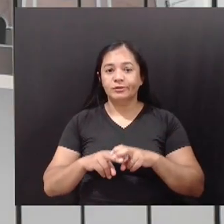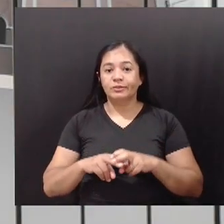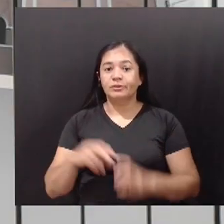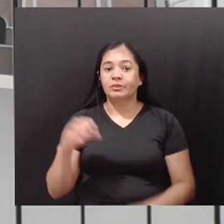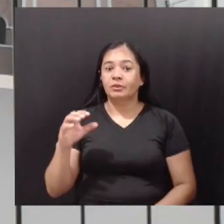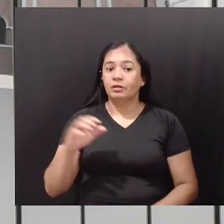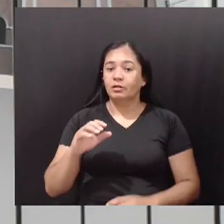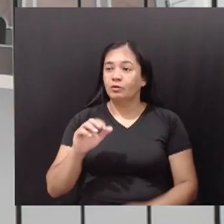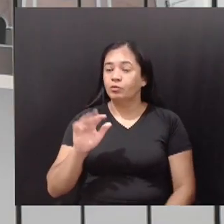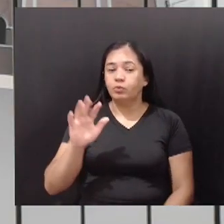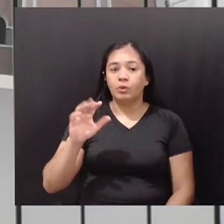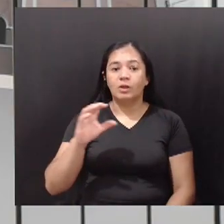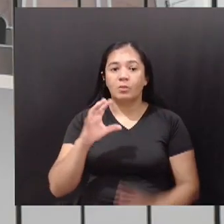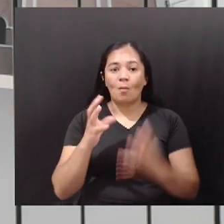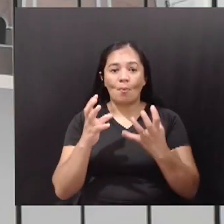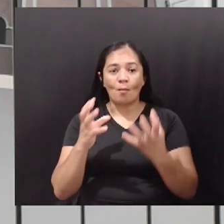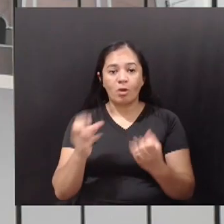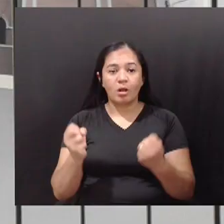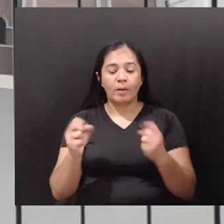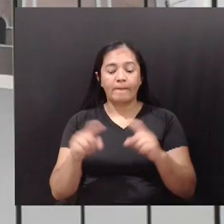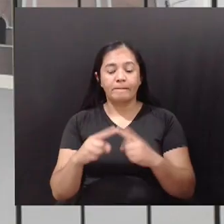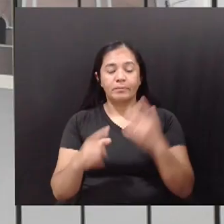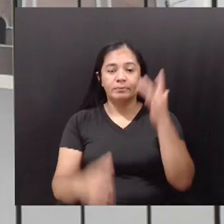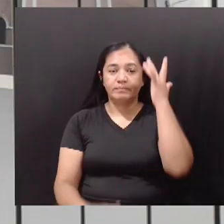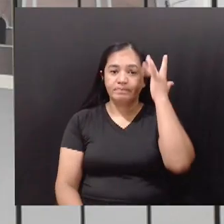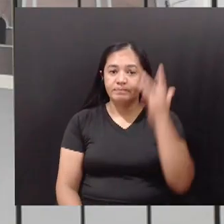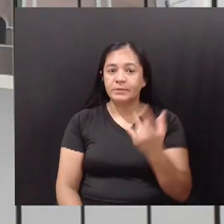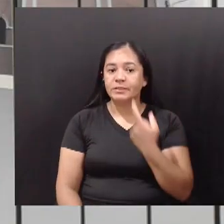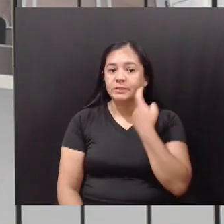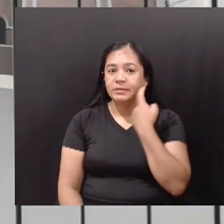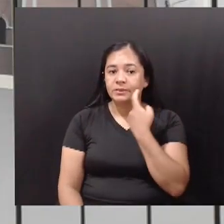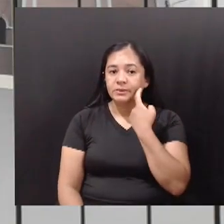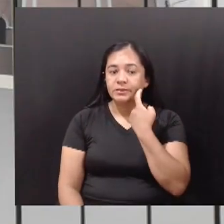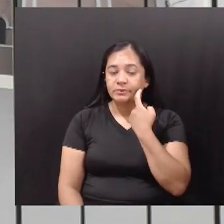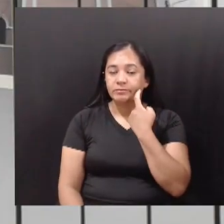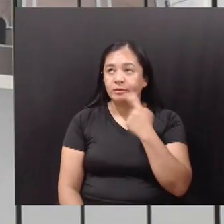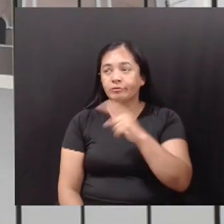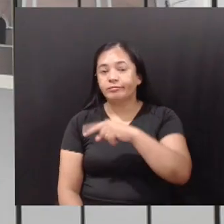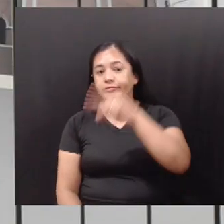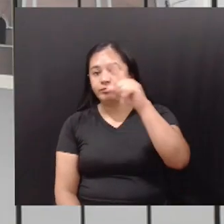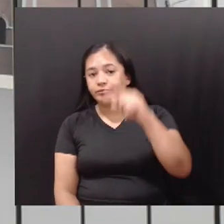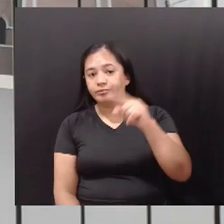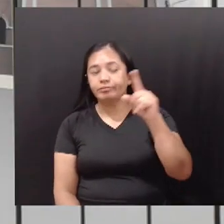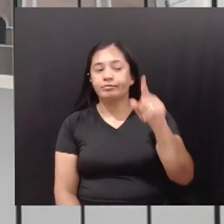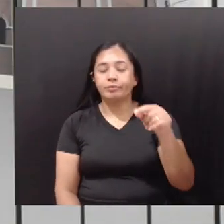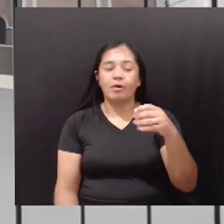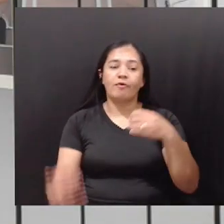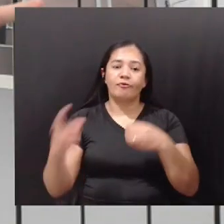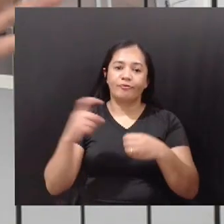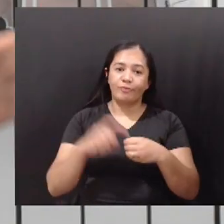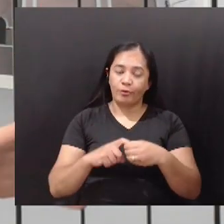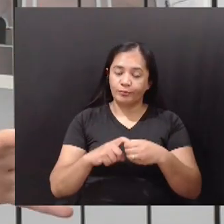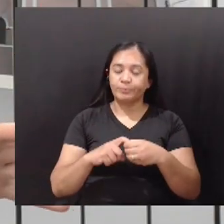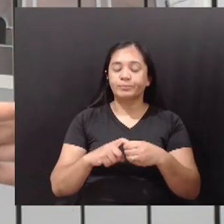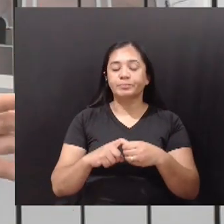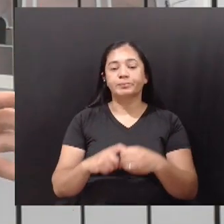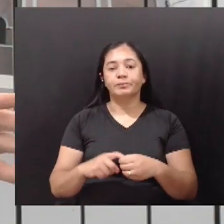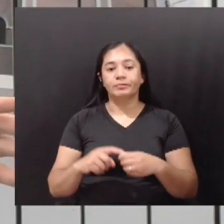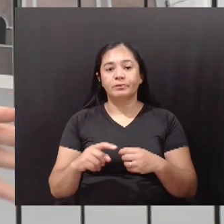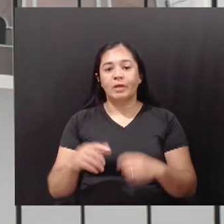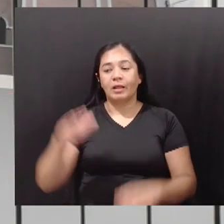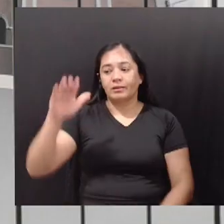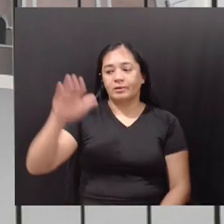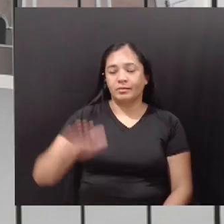seco. Só que para amanhã, sexta-feira, a instabilidade volta a se aproximar. À tarde, então, tem aumento